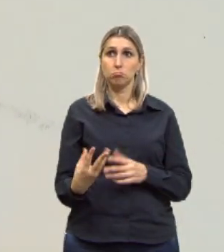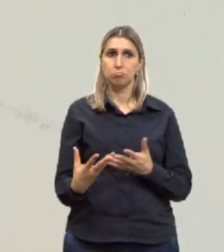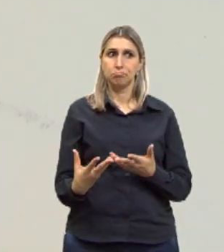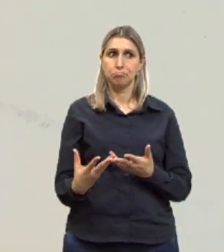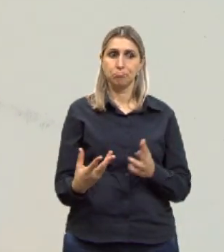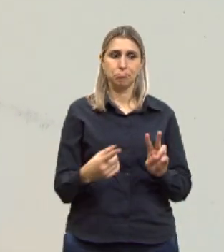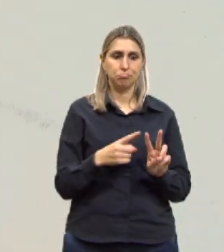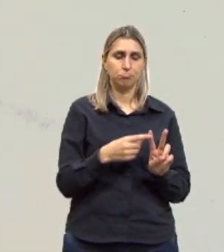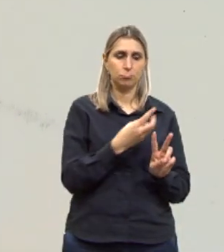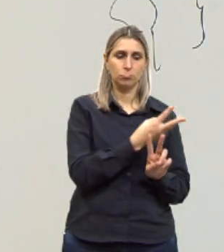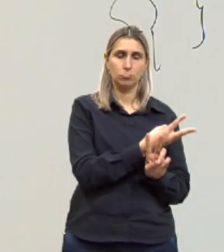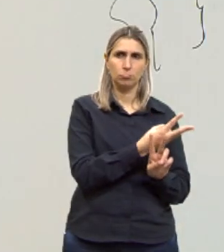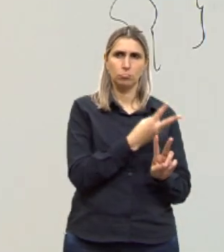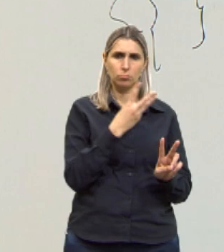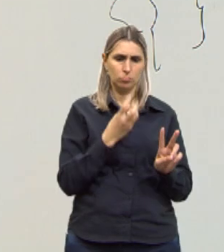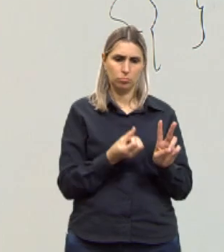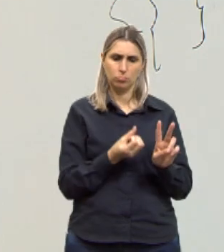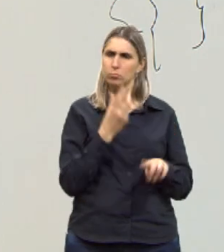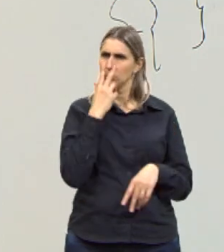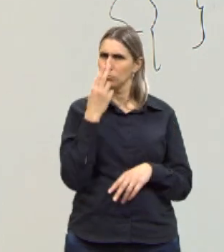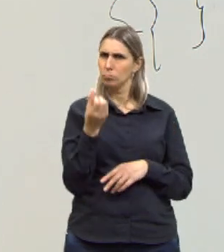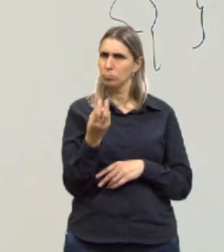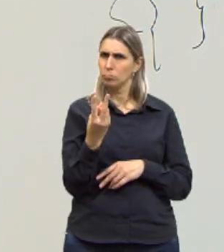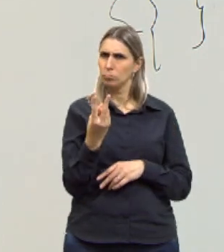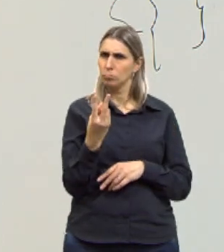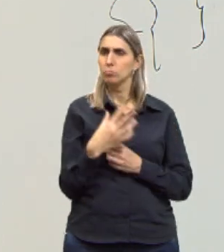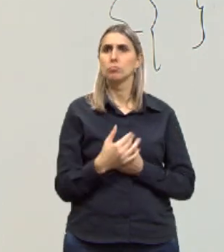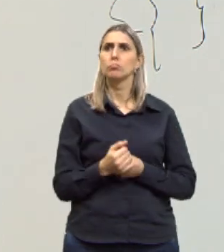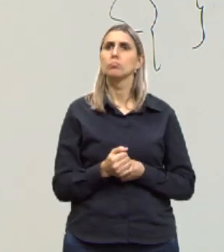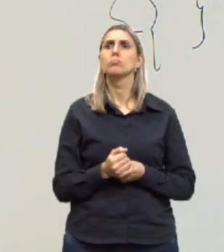Raiz cúbica de 6 é igual a 2?